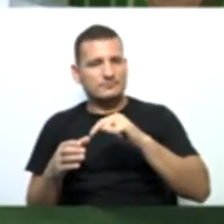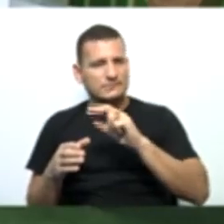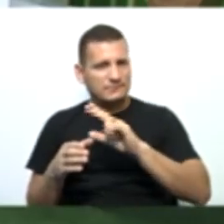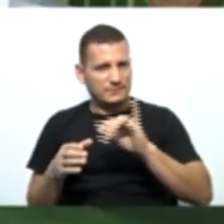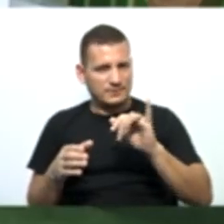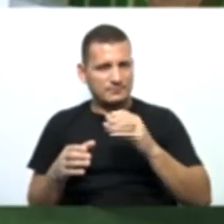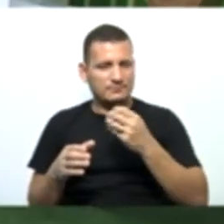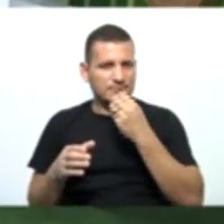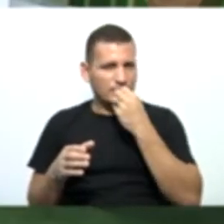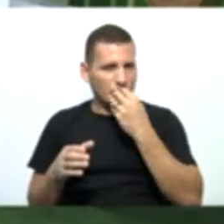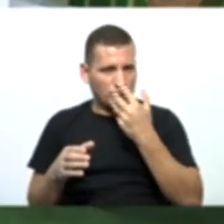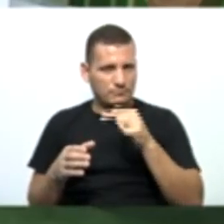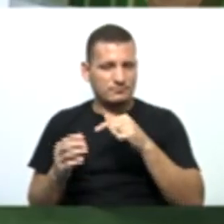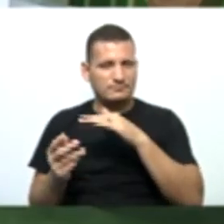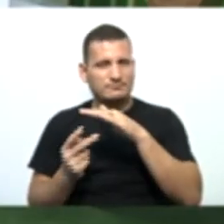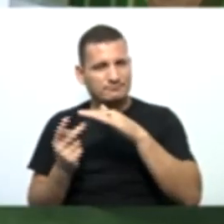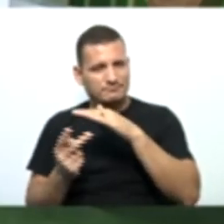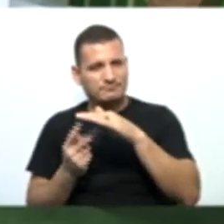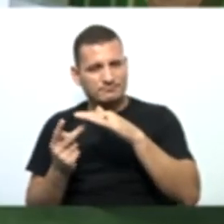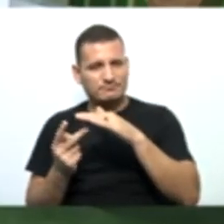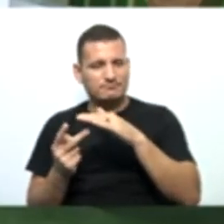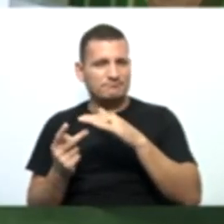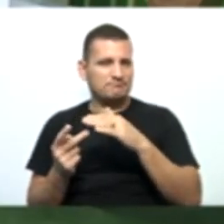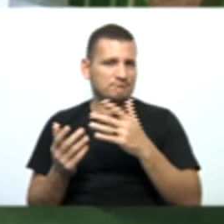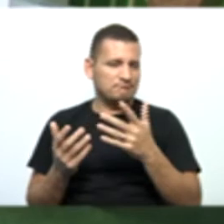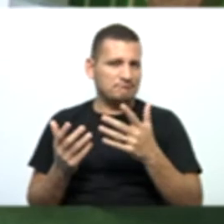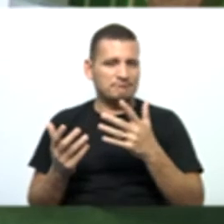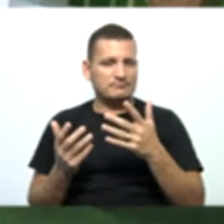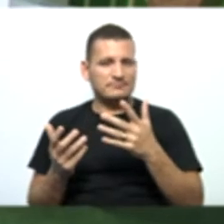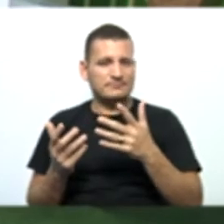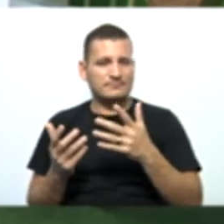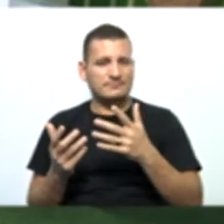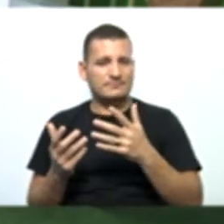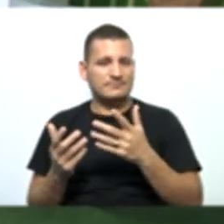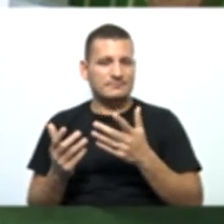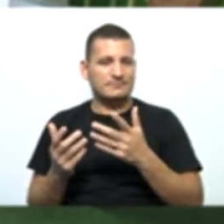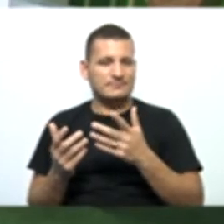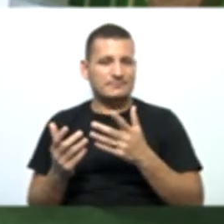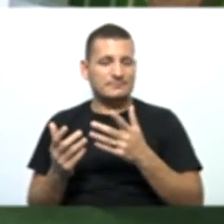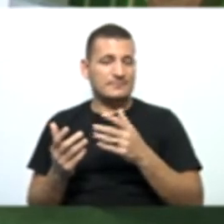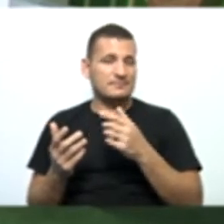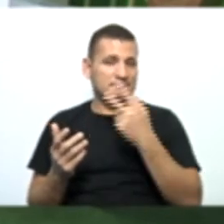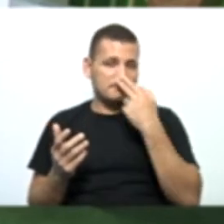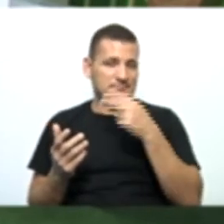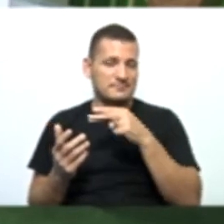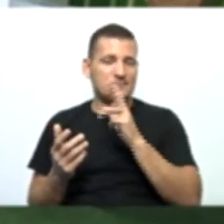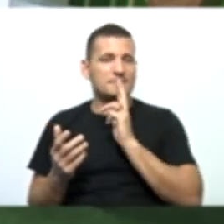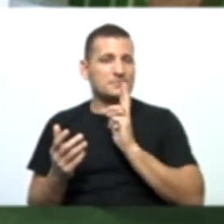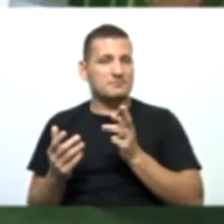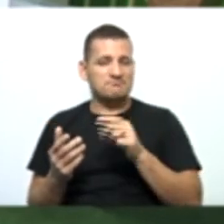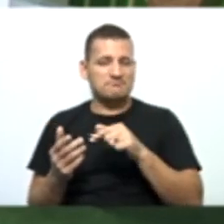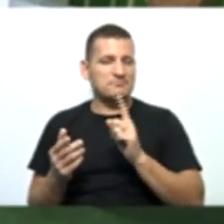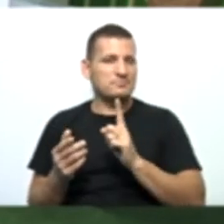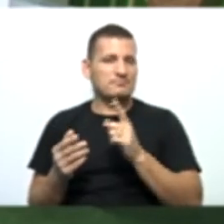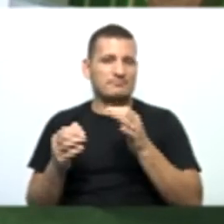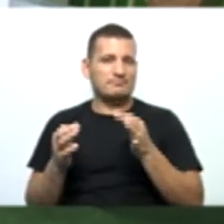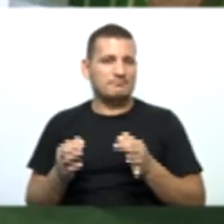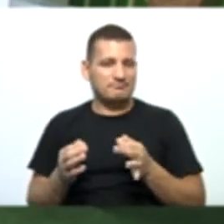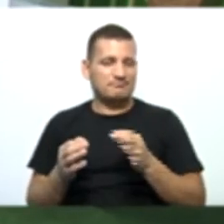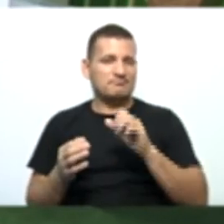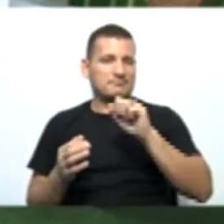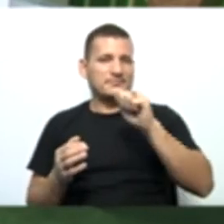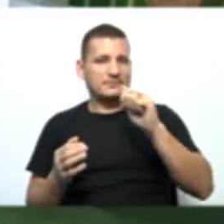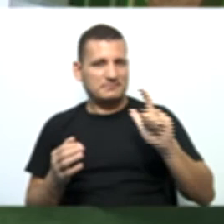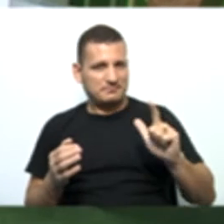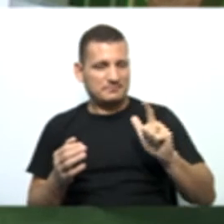Vai ter um resultado essa vitamina? Vai ter, né? Mas vai ter um resultado, mas um resultado não muito esperado, né? Esse é o problema. Por